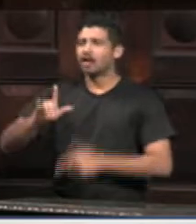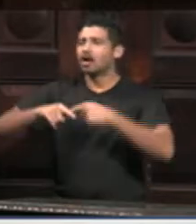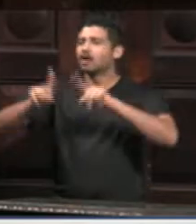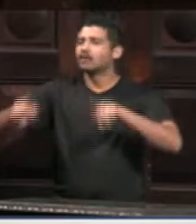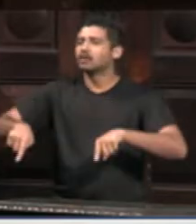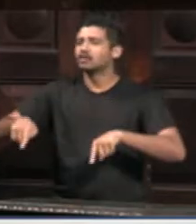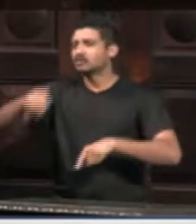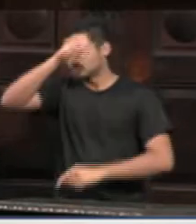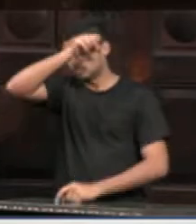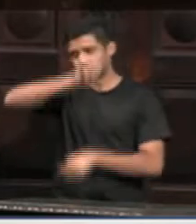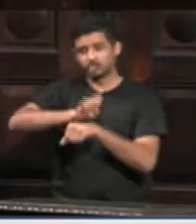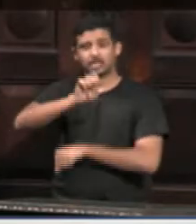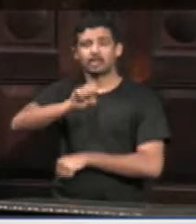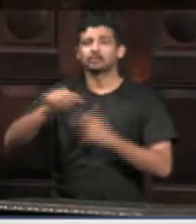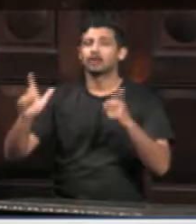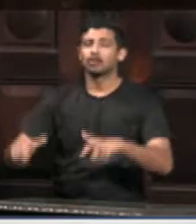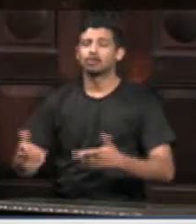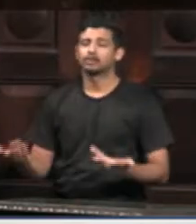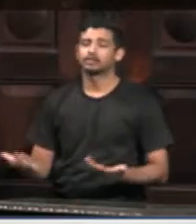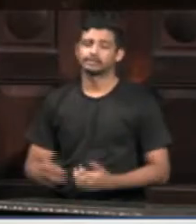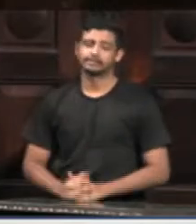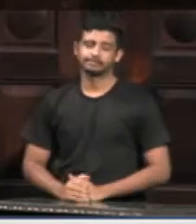estaduais dessas unidades?